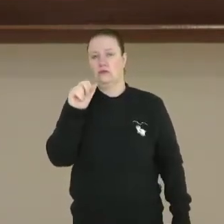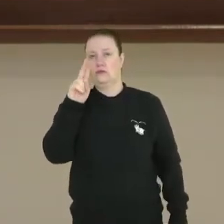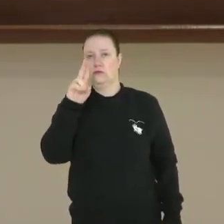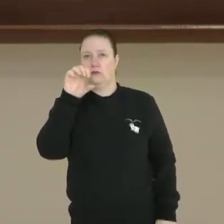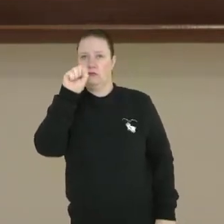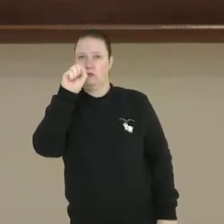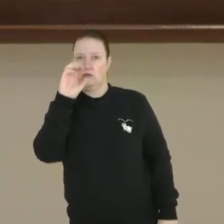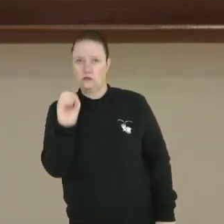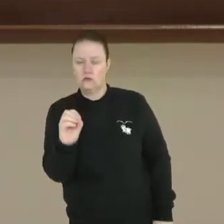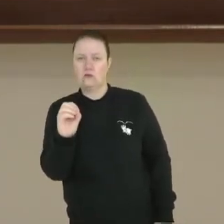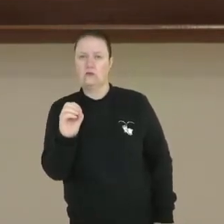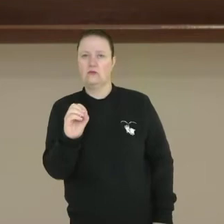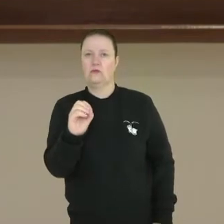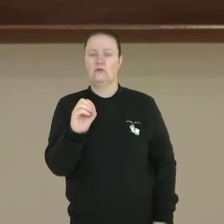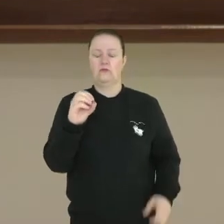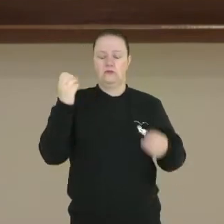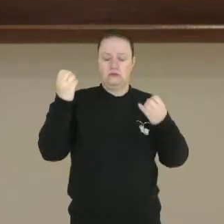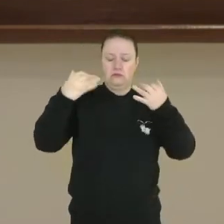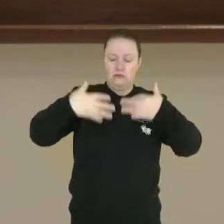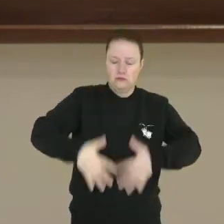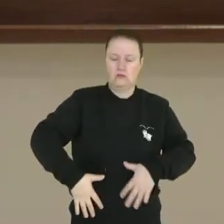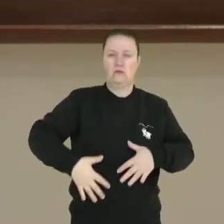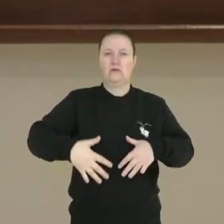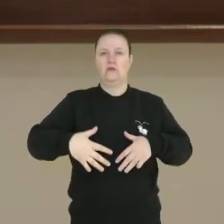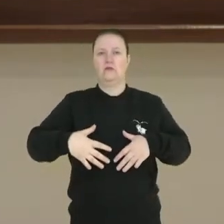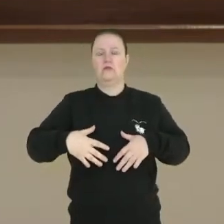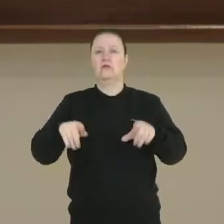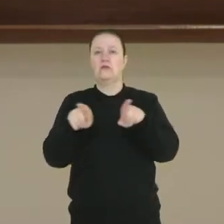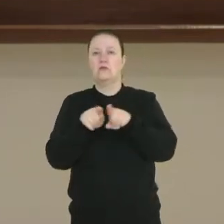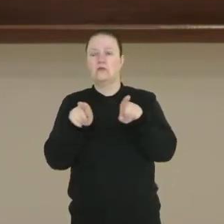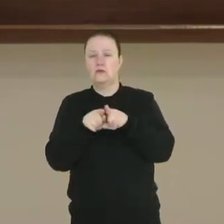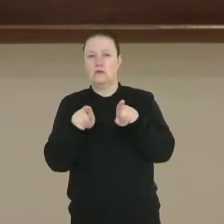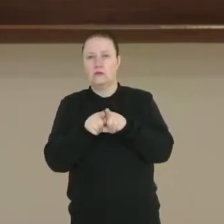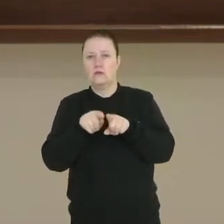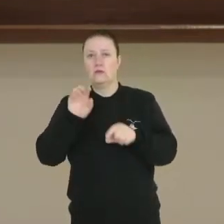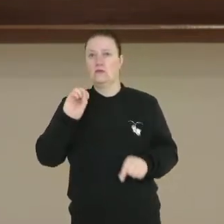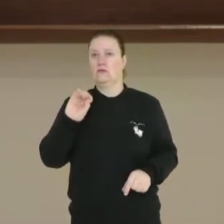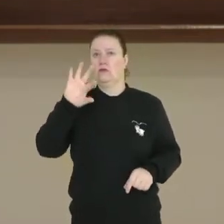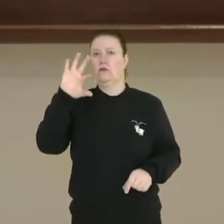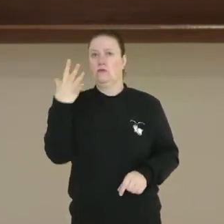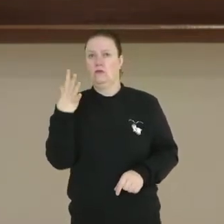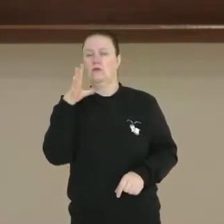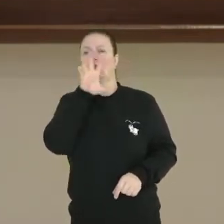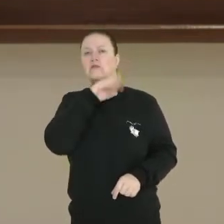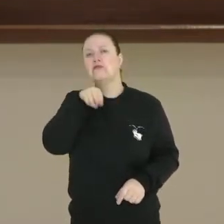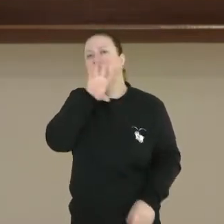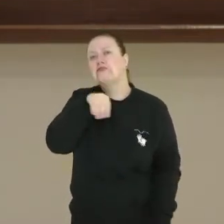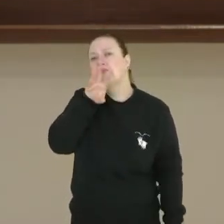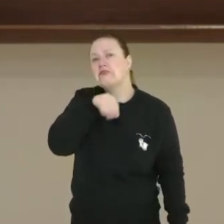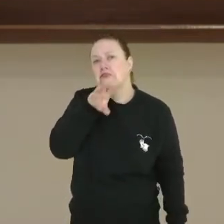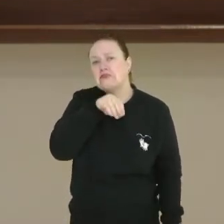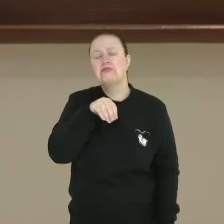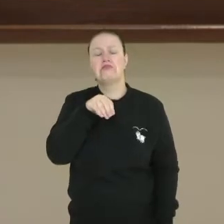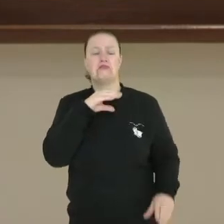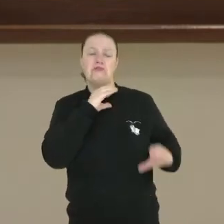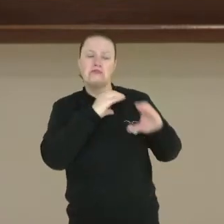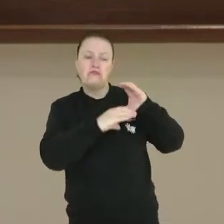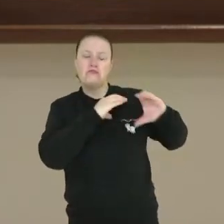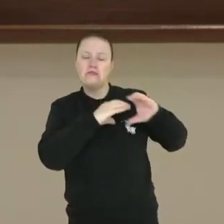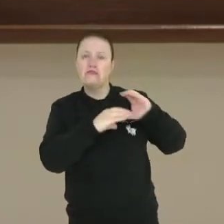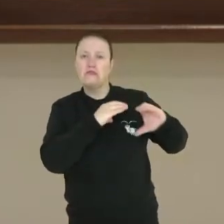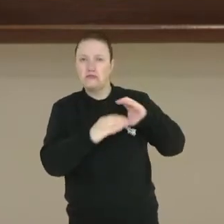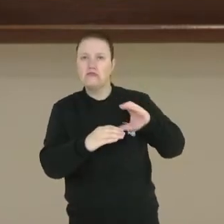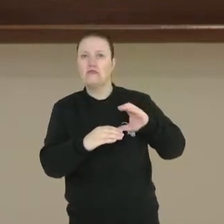uma narração. Originalmente, ela ocorria de forma oral, certo? Agora, nós temos